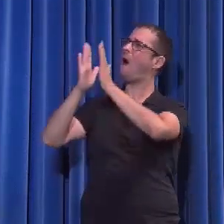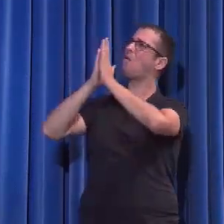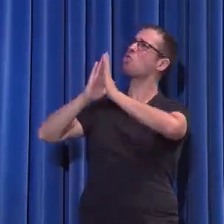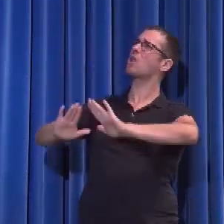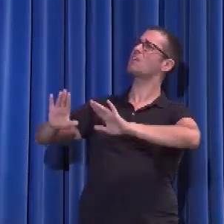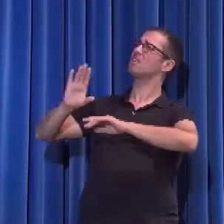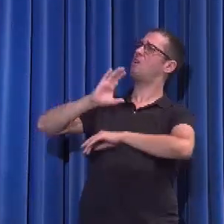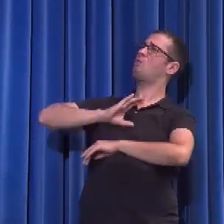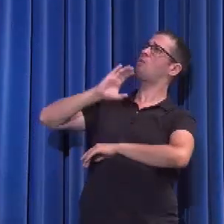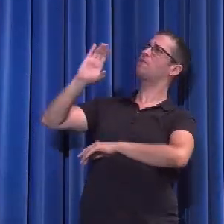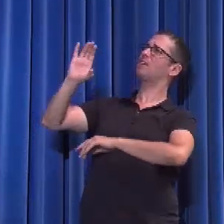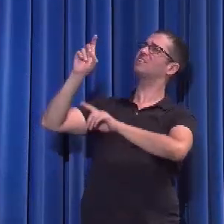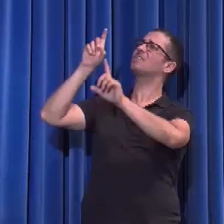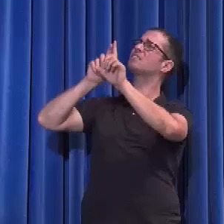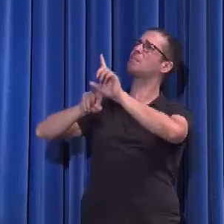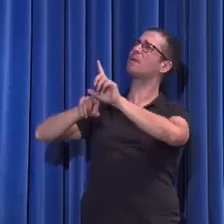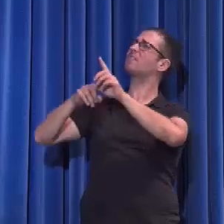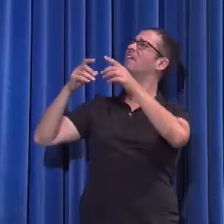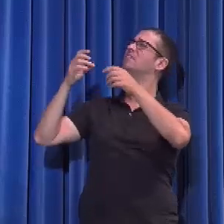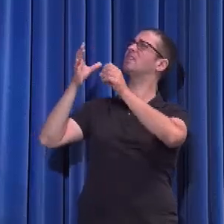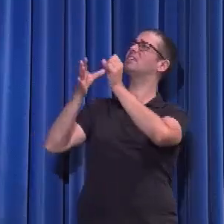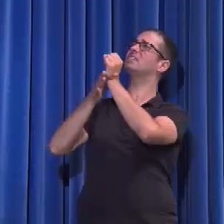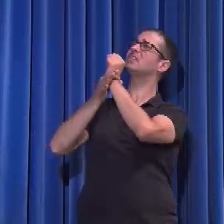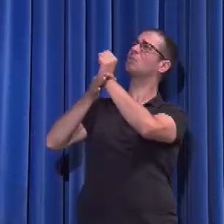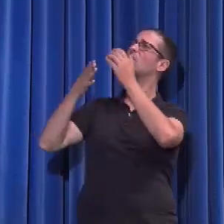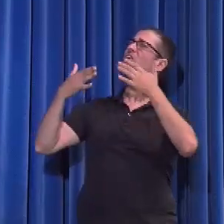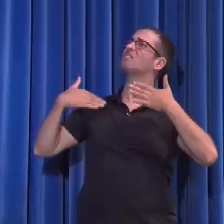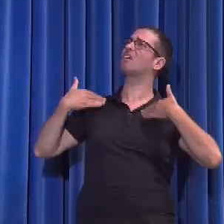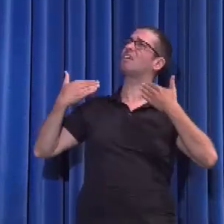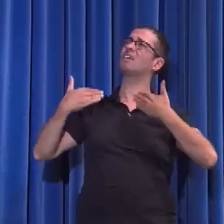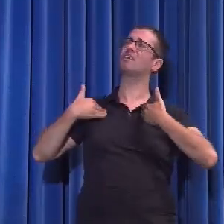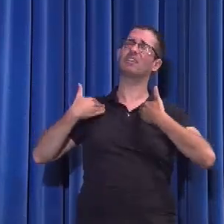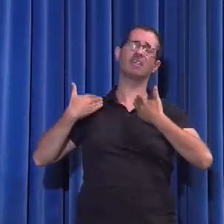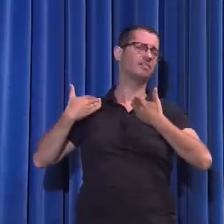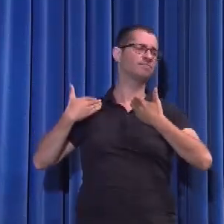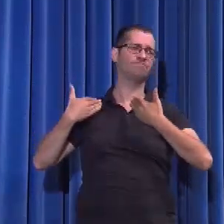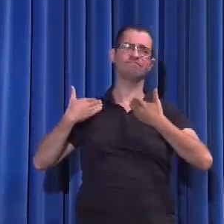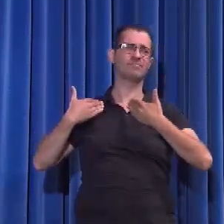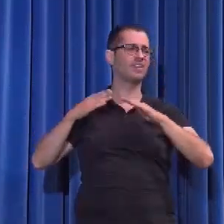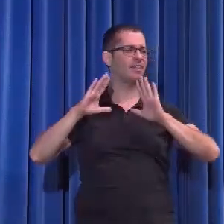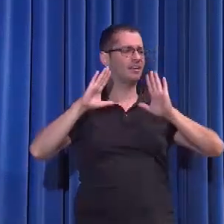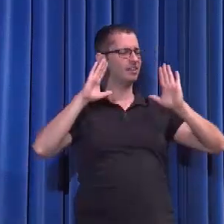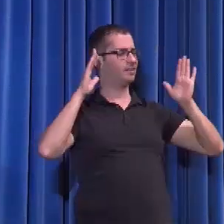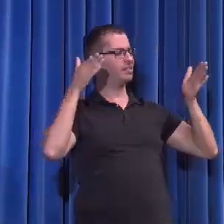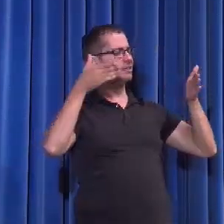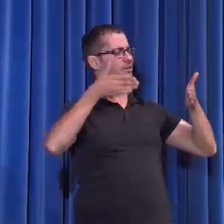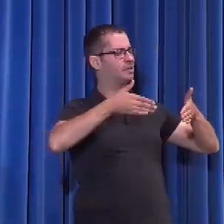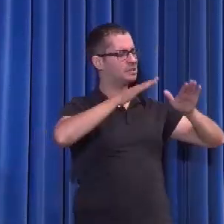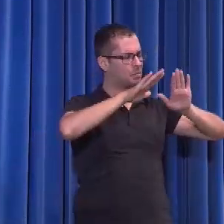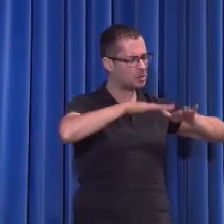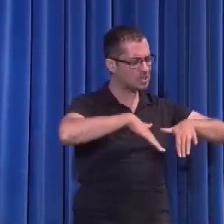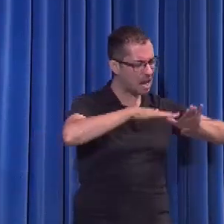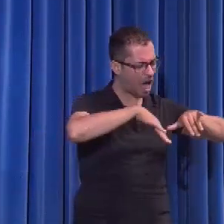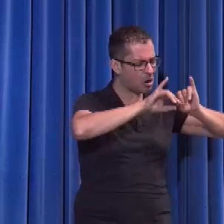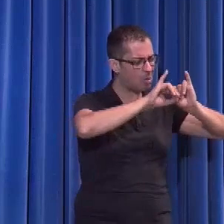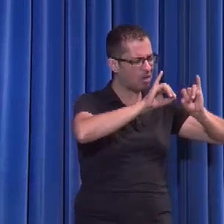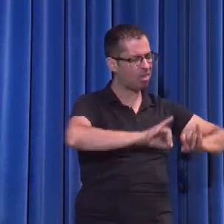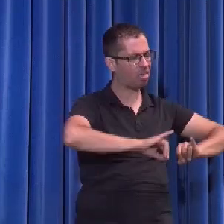a segurança, a obediência, a alegria, deveriam estar no Senhor. E eles se prostraram diante de